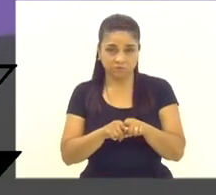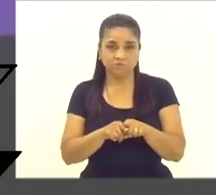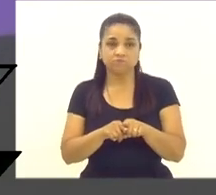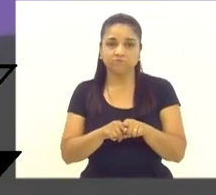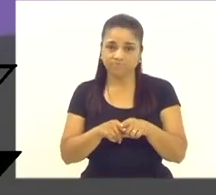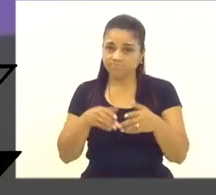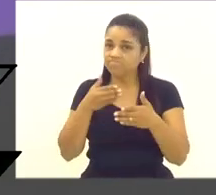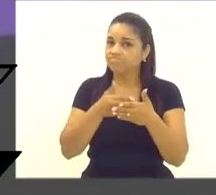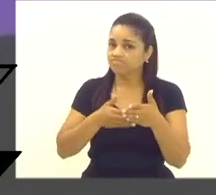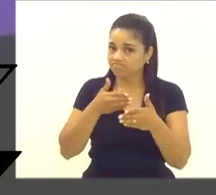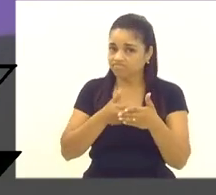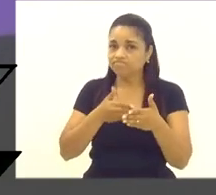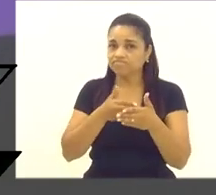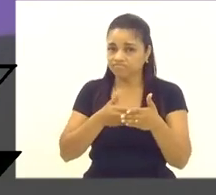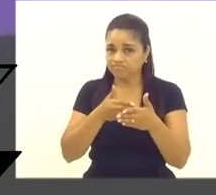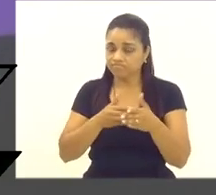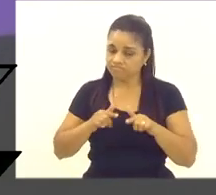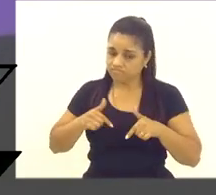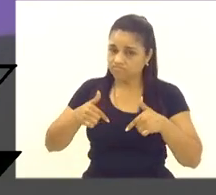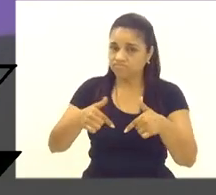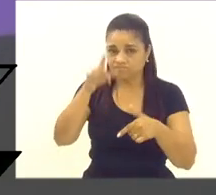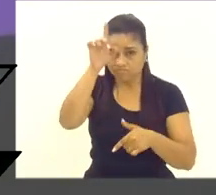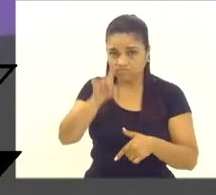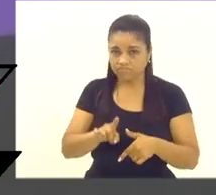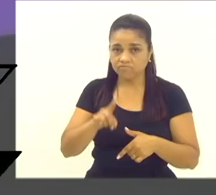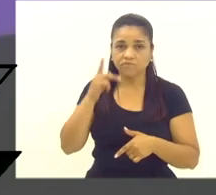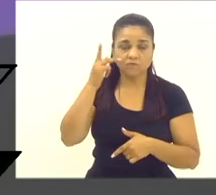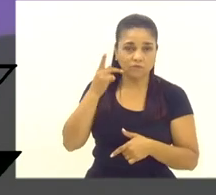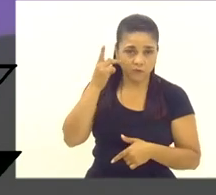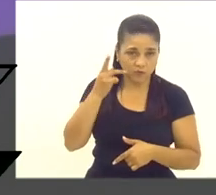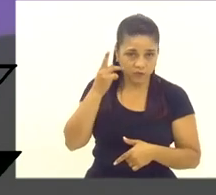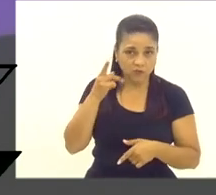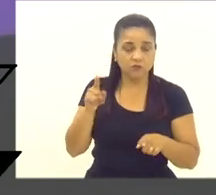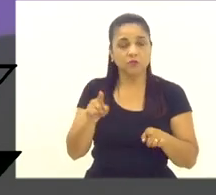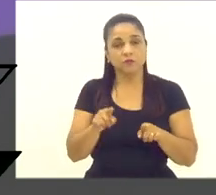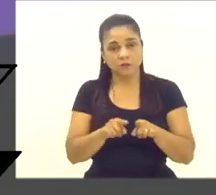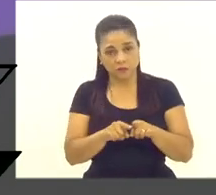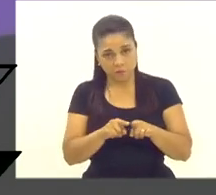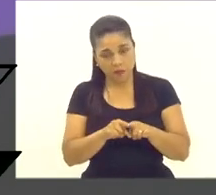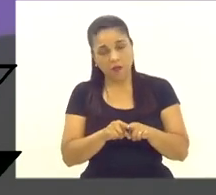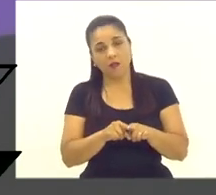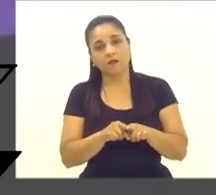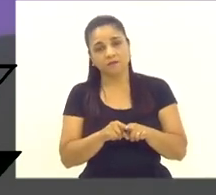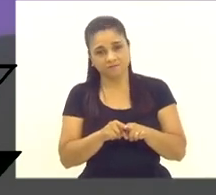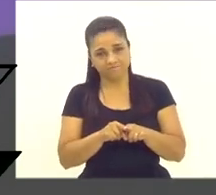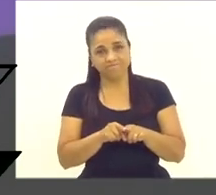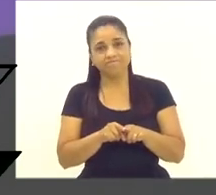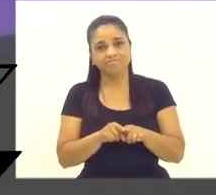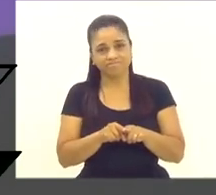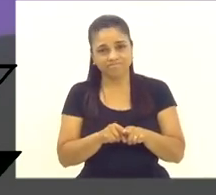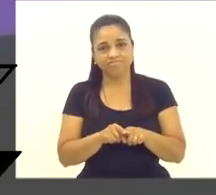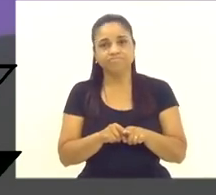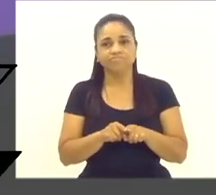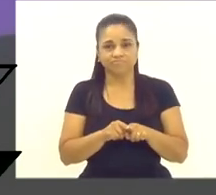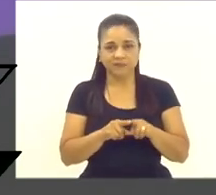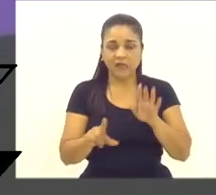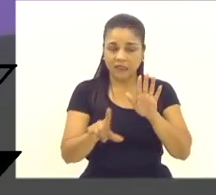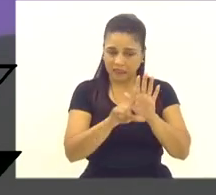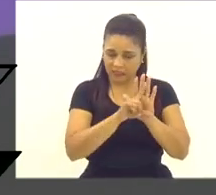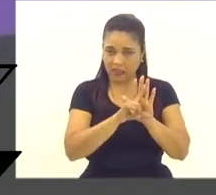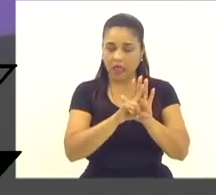quando você é impedido de exercer os seus direitos políticos você também pode ser enquadrado aí